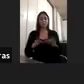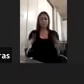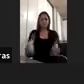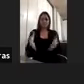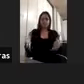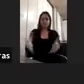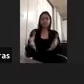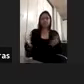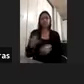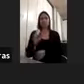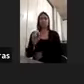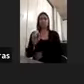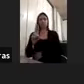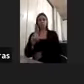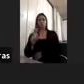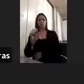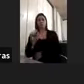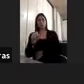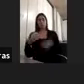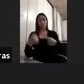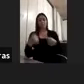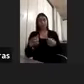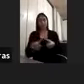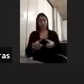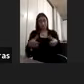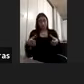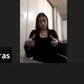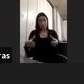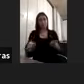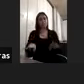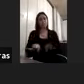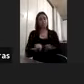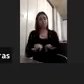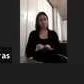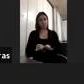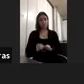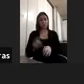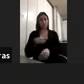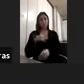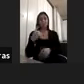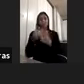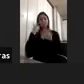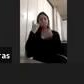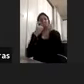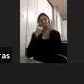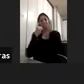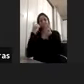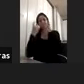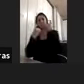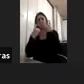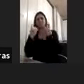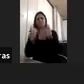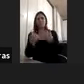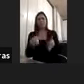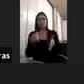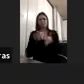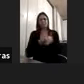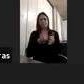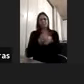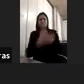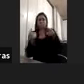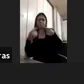suma, no eixo da preocupação, que é a nossa, da luta contra a doença, as